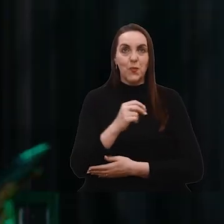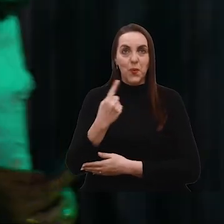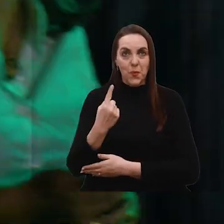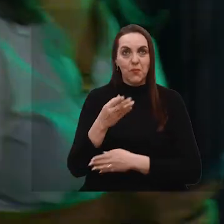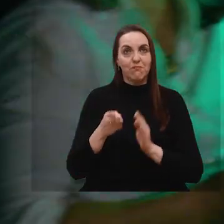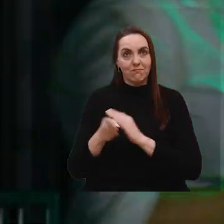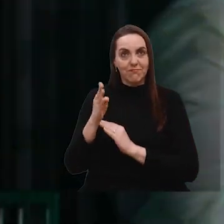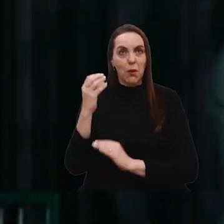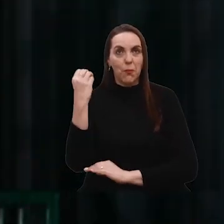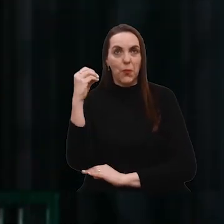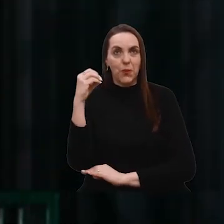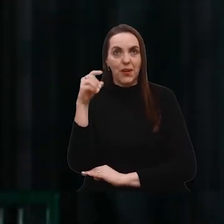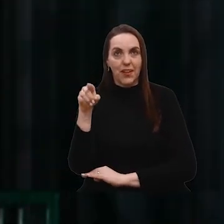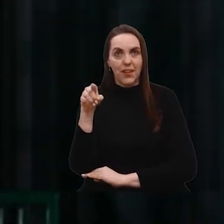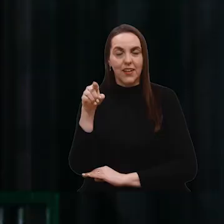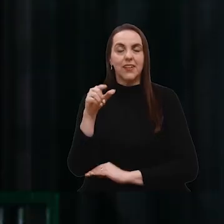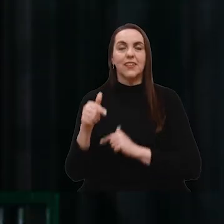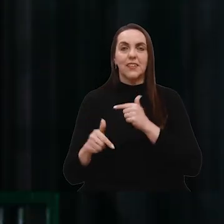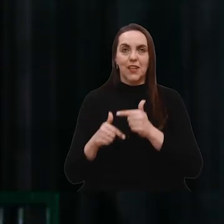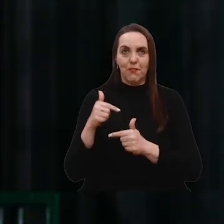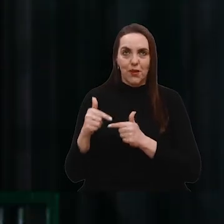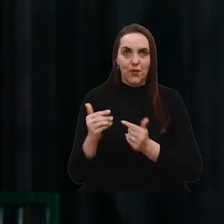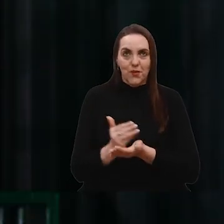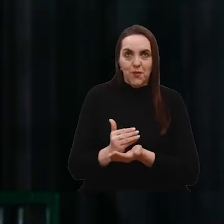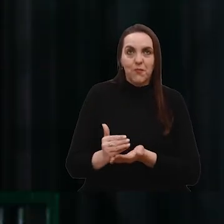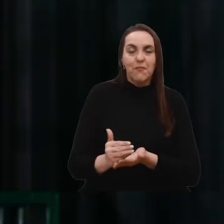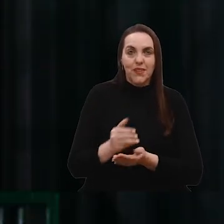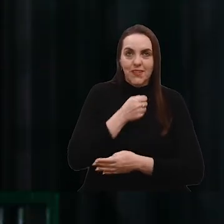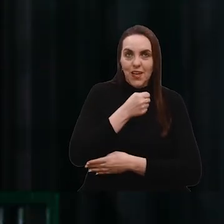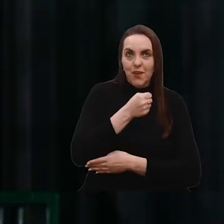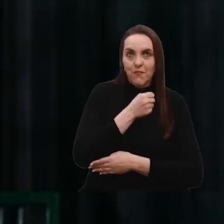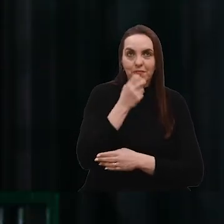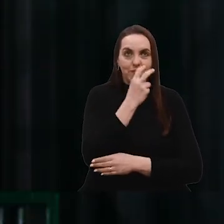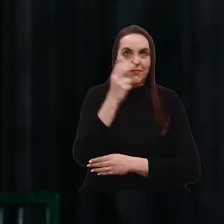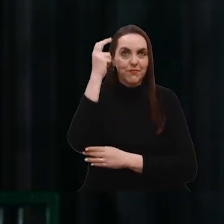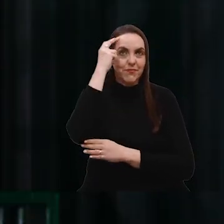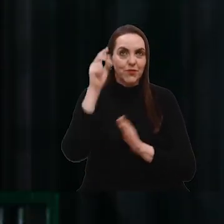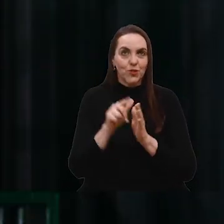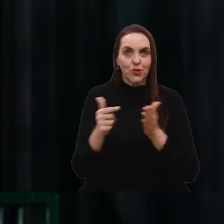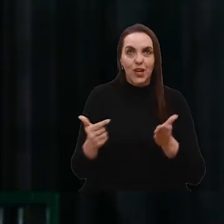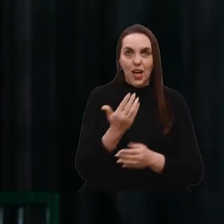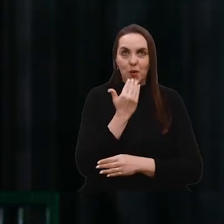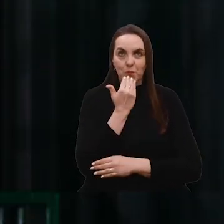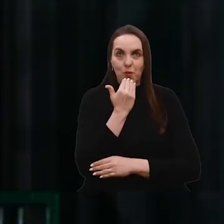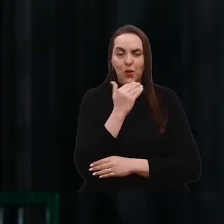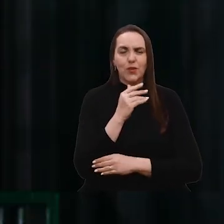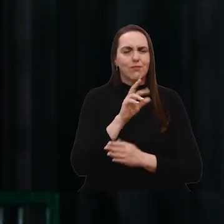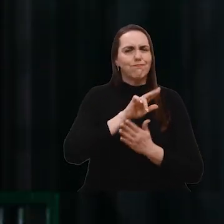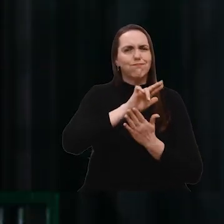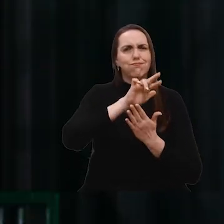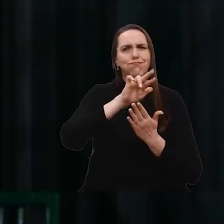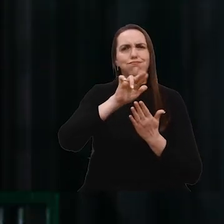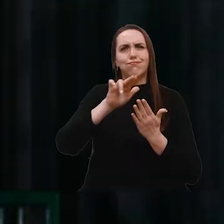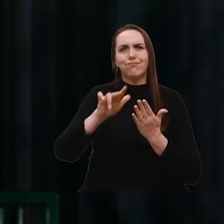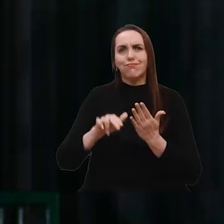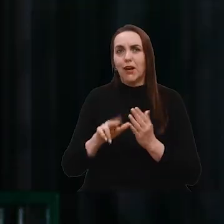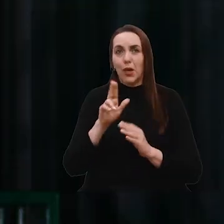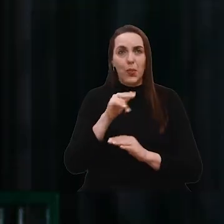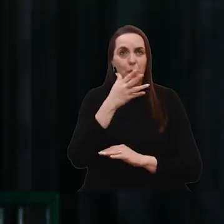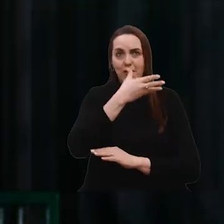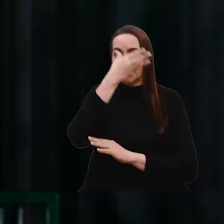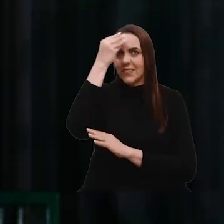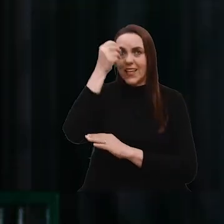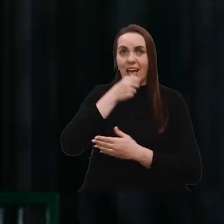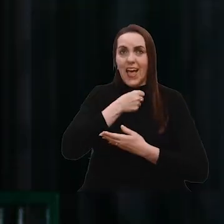do Almoço. Em 2001 foi para Porto Alegre, atuou inicialmente como repórter de cultura do Jornal do Almoço,